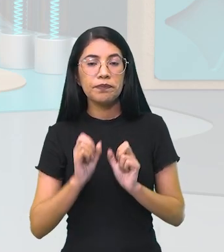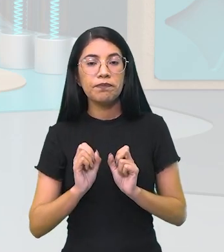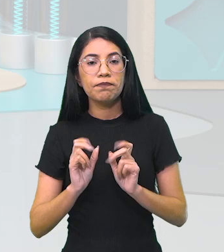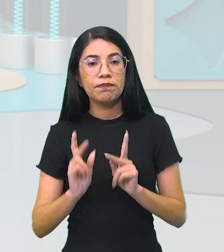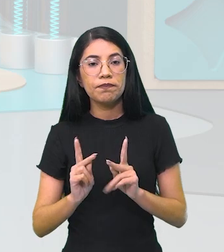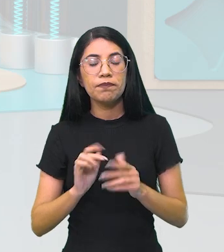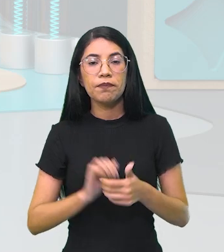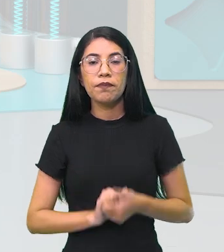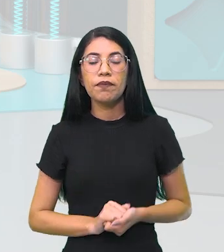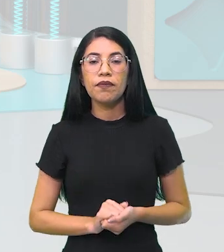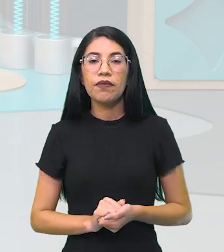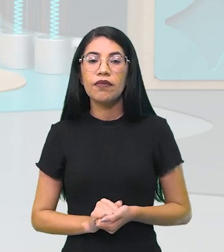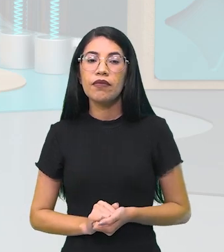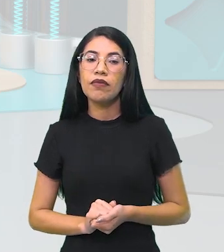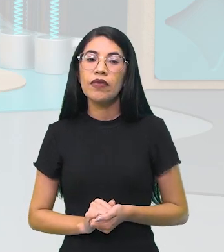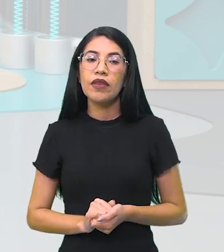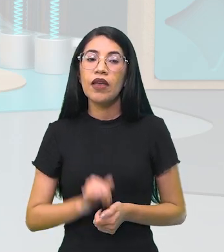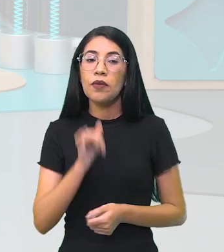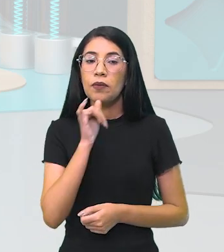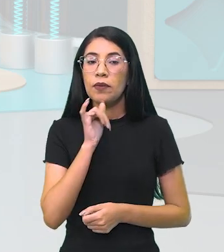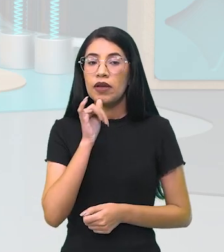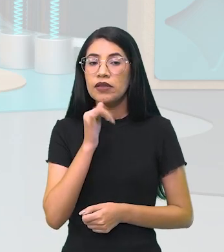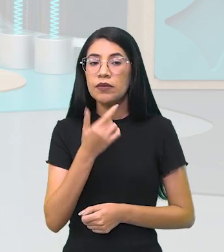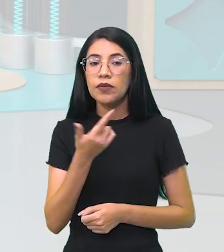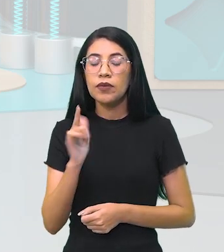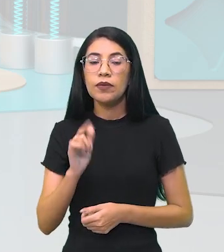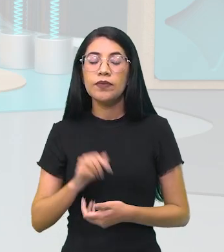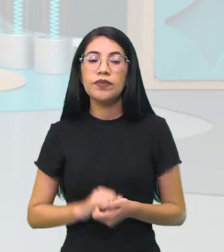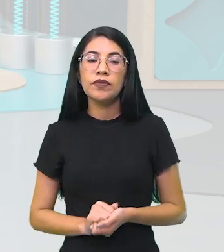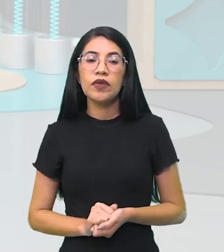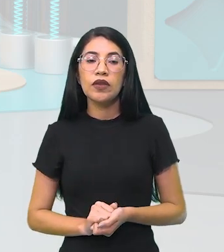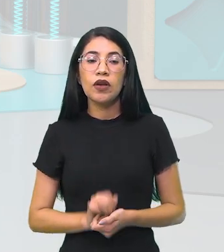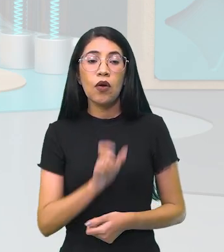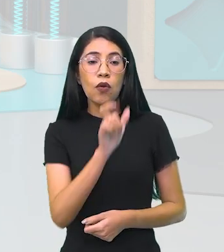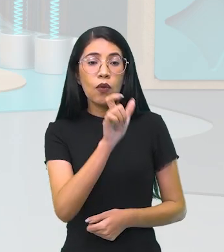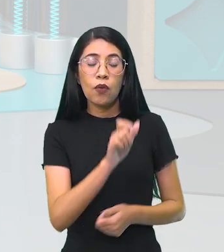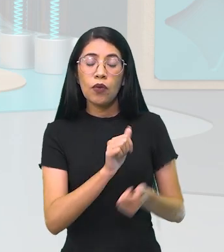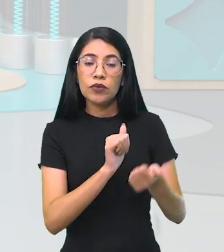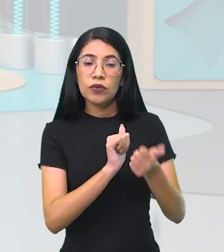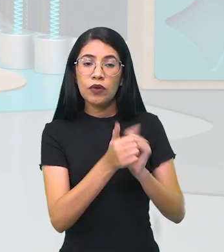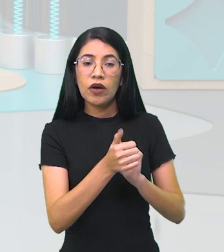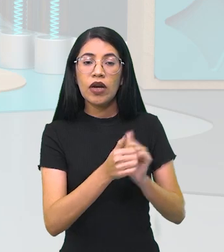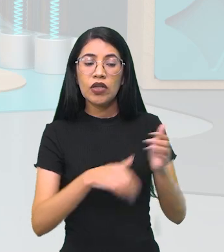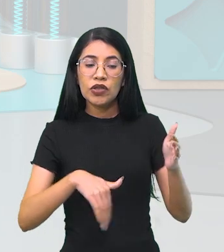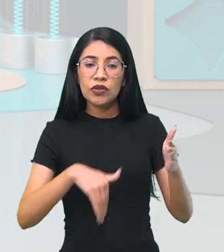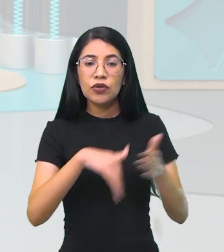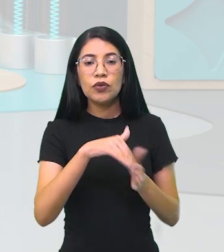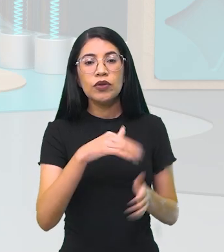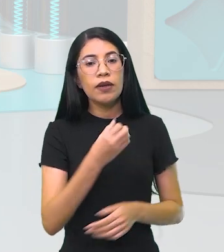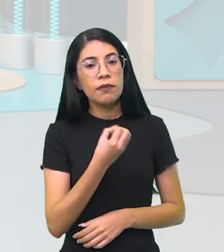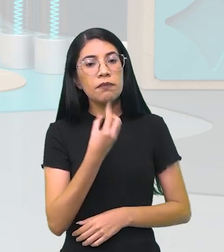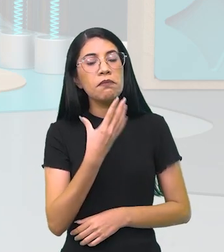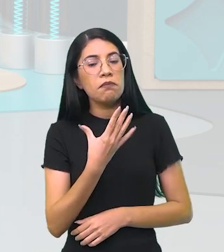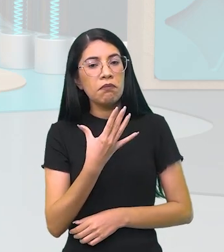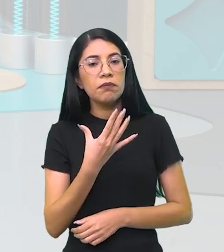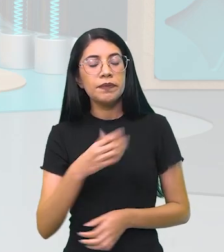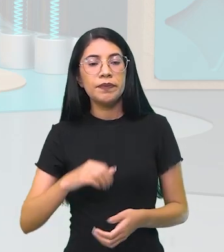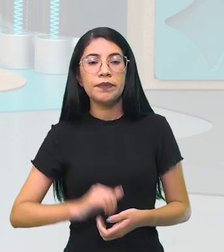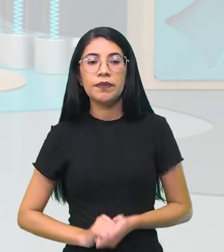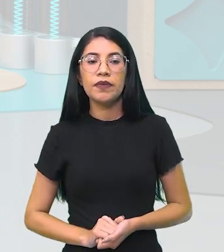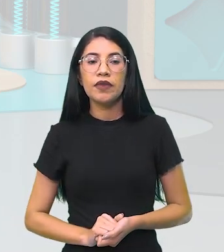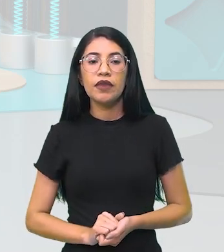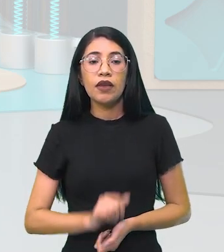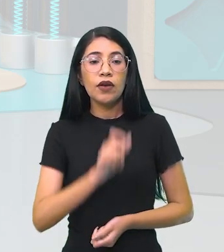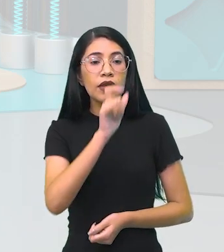Perfeito? E o nosso próximo exemplo, o ponta esquerda chutou muito bem. O ponta